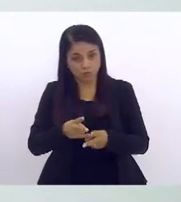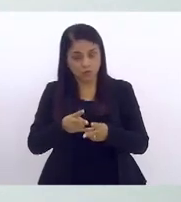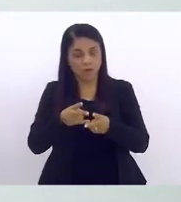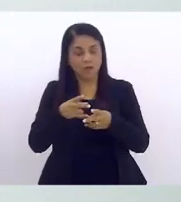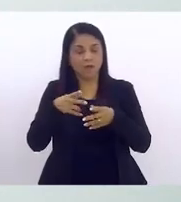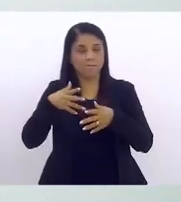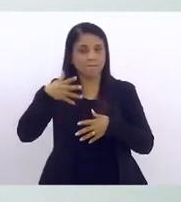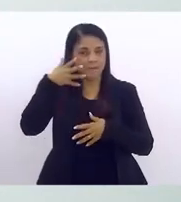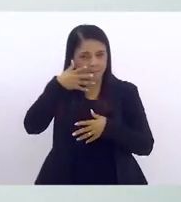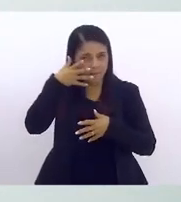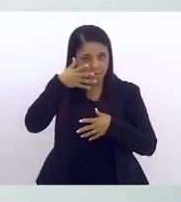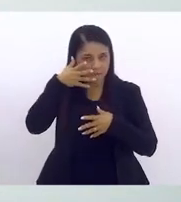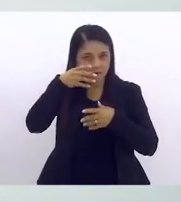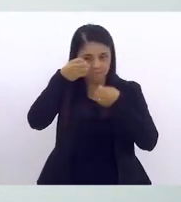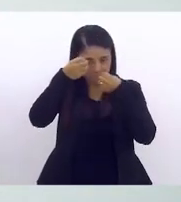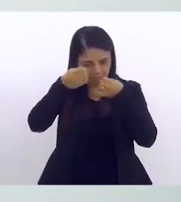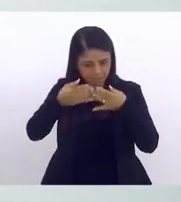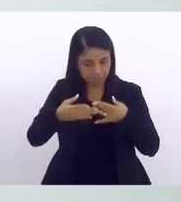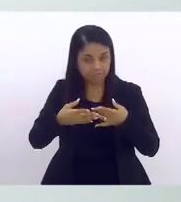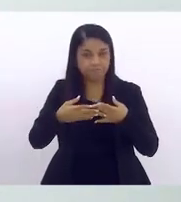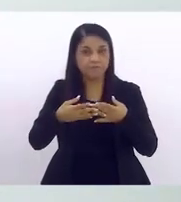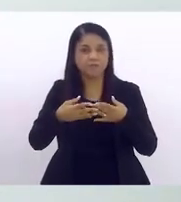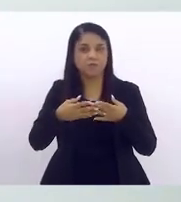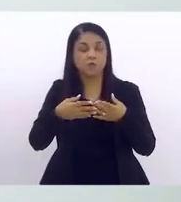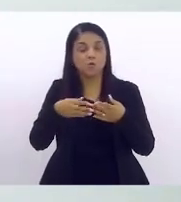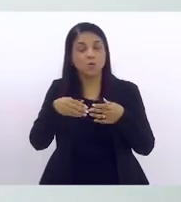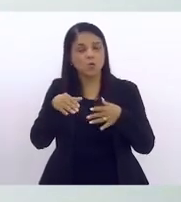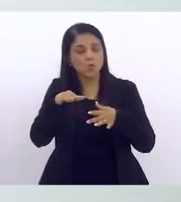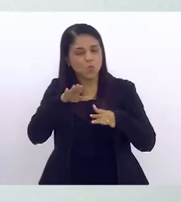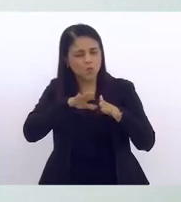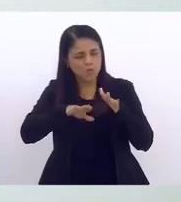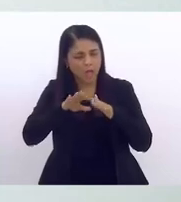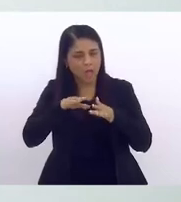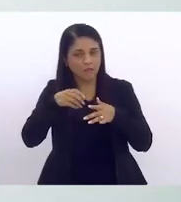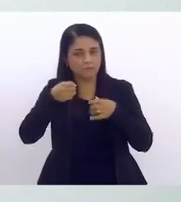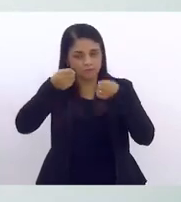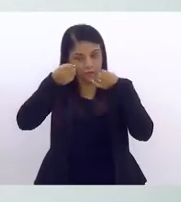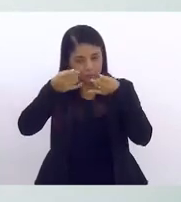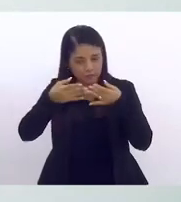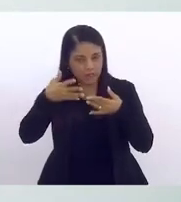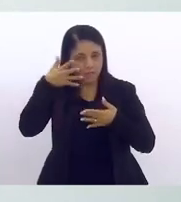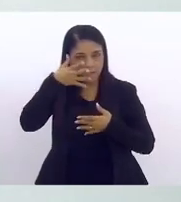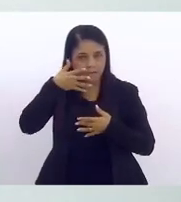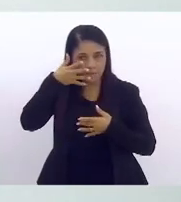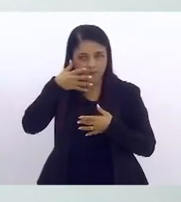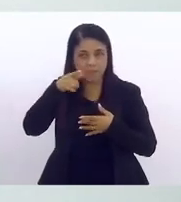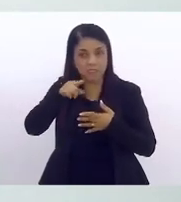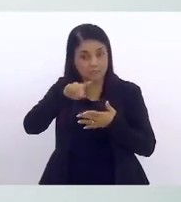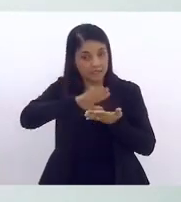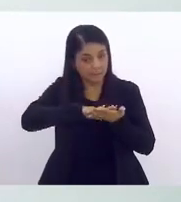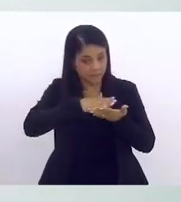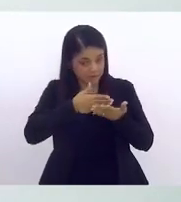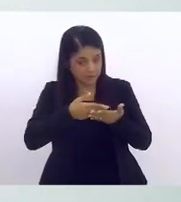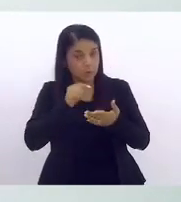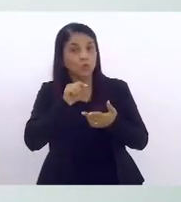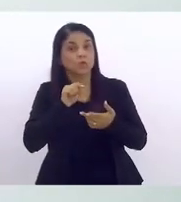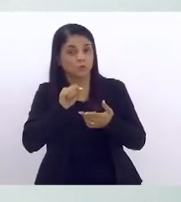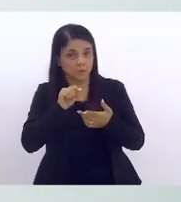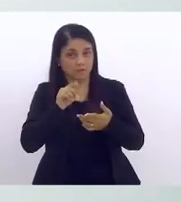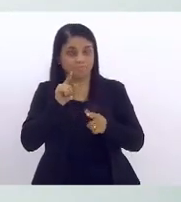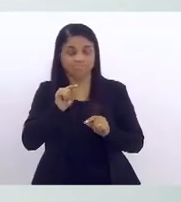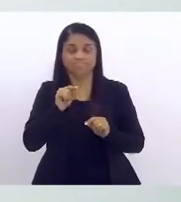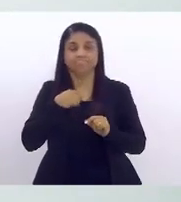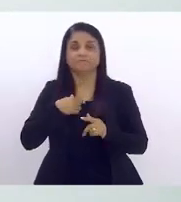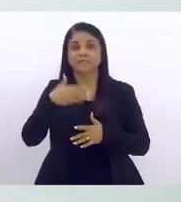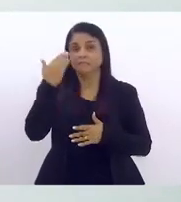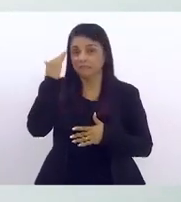para vocês. Não, já tá. Que eu preciso ter cuidado com essa minha fala. Porque vocês precisam ter cuidado na interpretação. O que, que nós precisamos